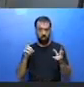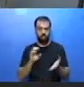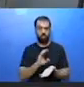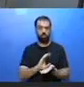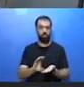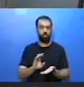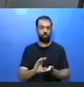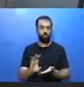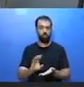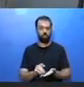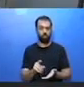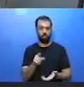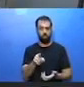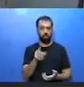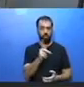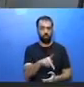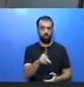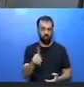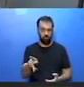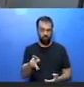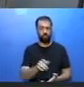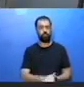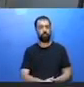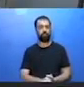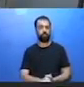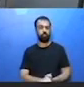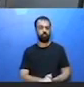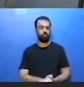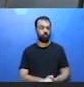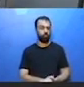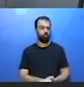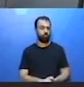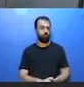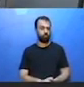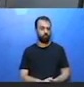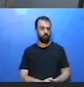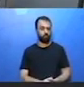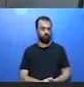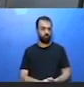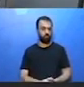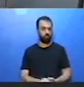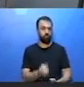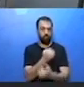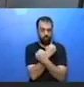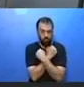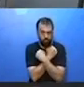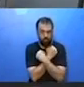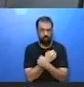fotos das atividades, em particular do tutor de vocês. Grande abraço, fica com Deus.